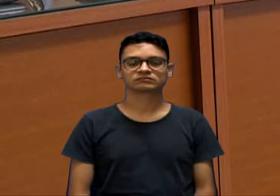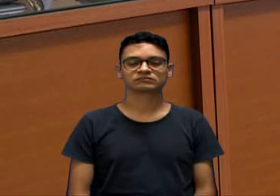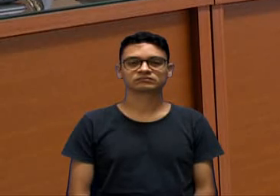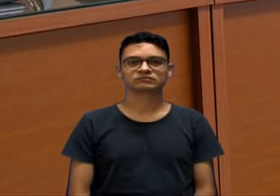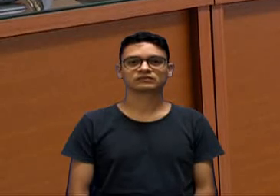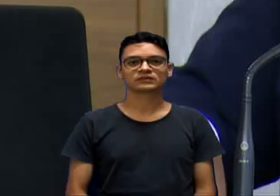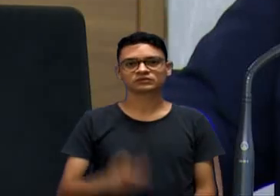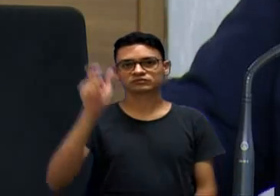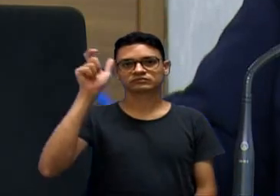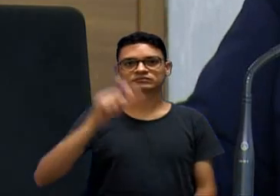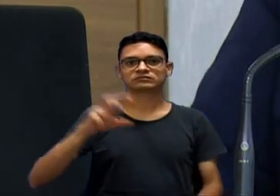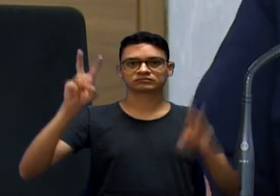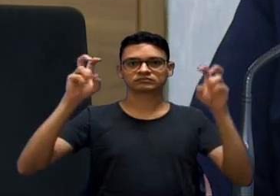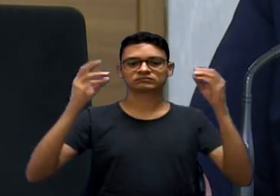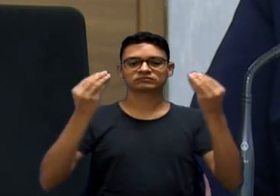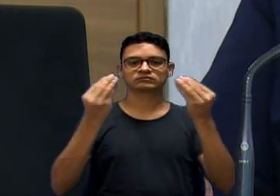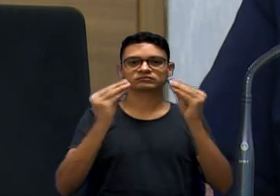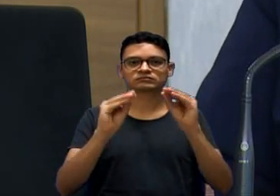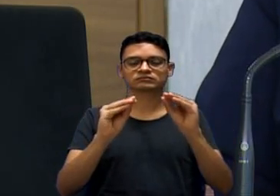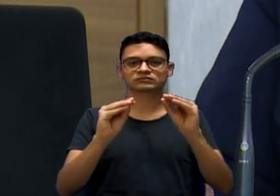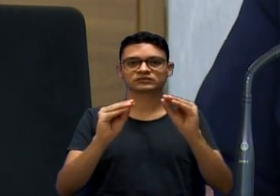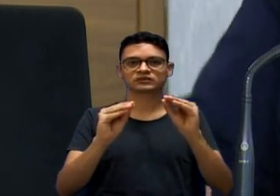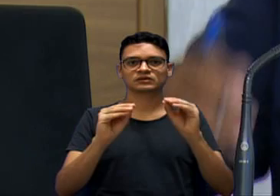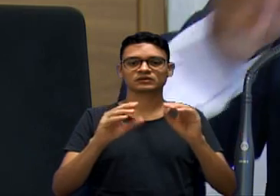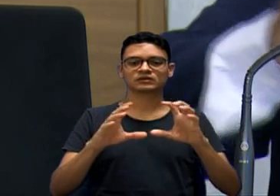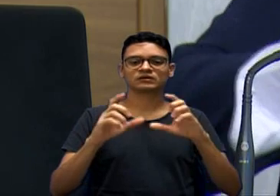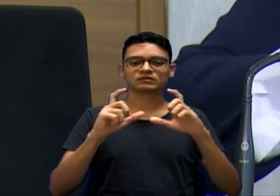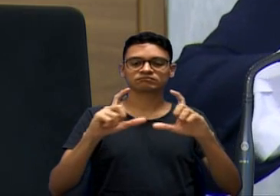É título, senhores vereadores. Por favor, o voto sim, por favor.